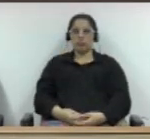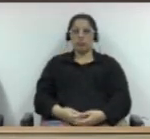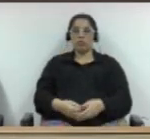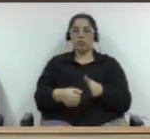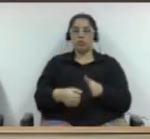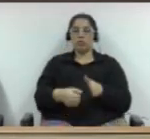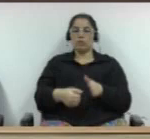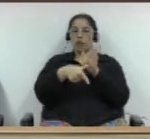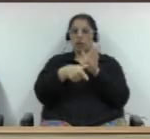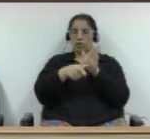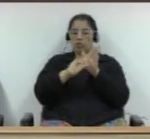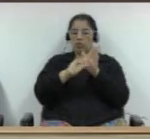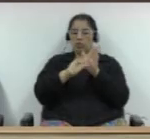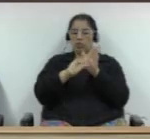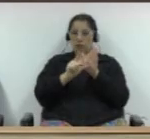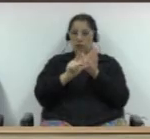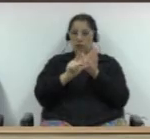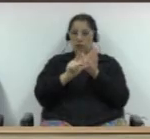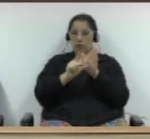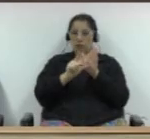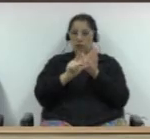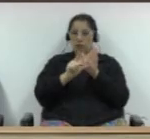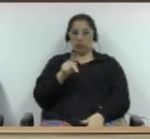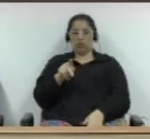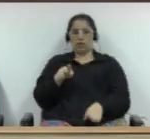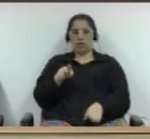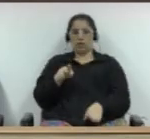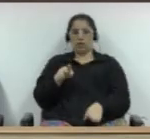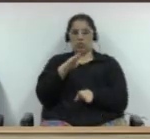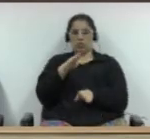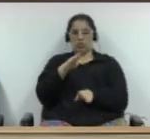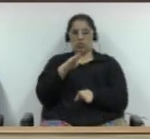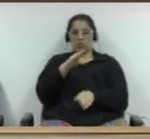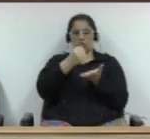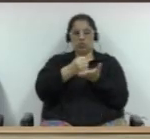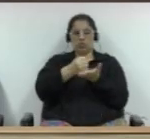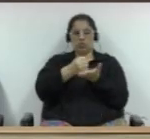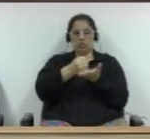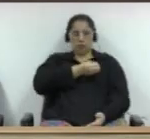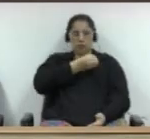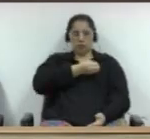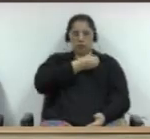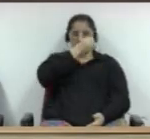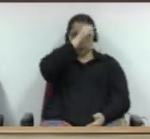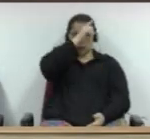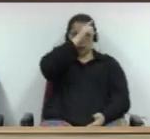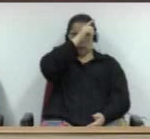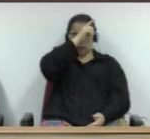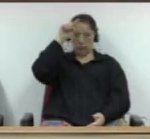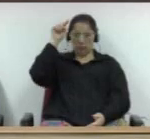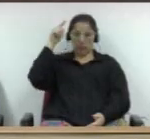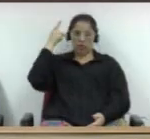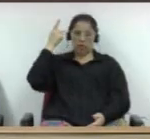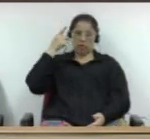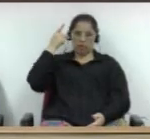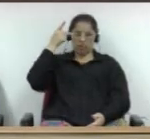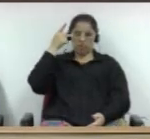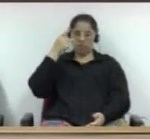Antes, esta presidência registra a presença da vereadora e doutora Mayra Costa em plenário.